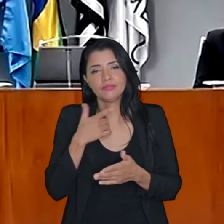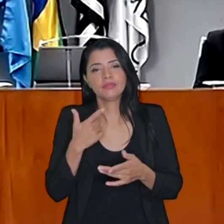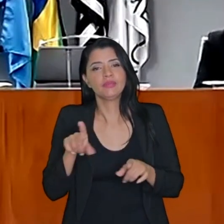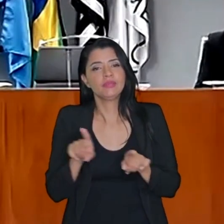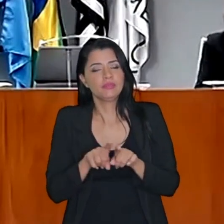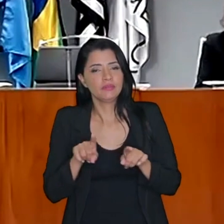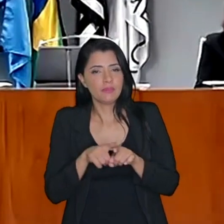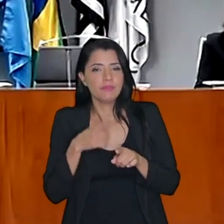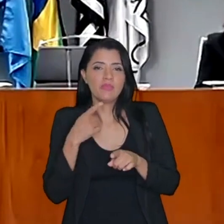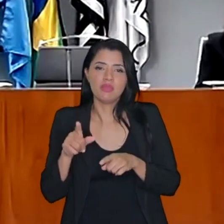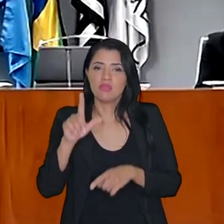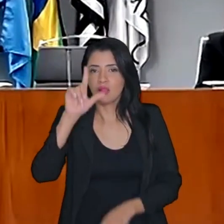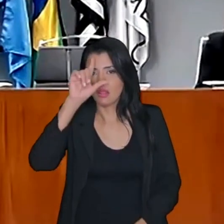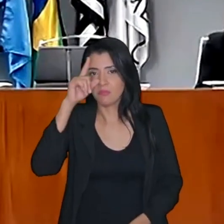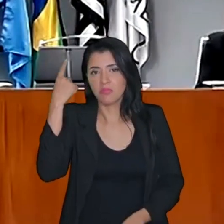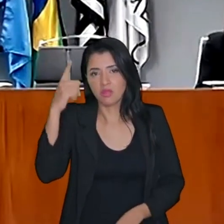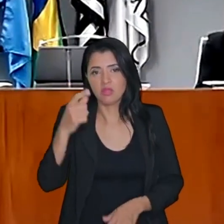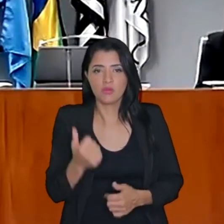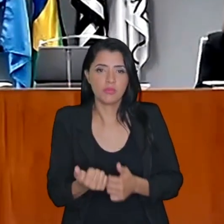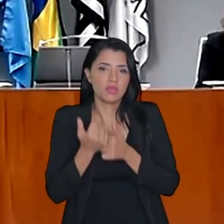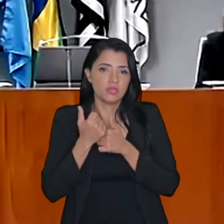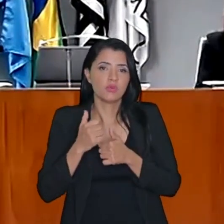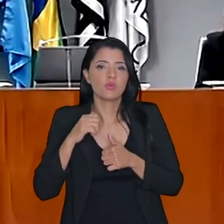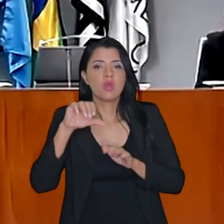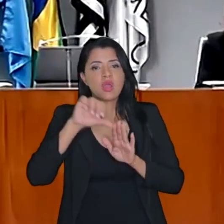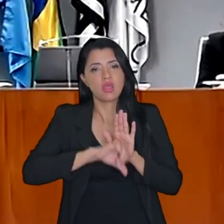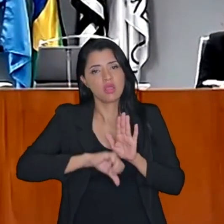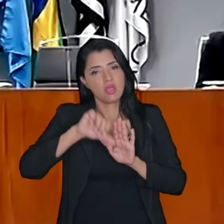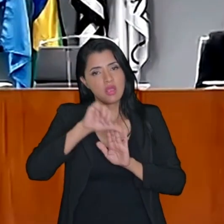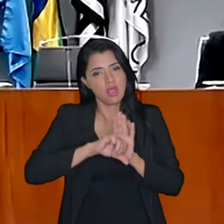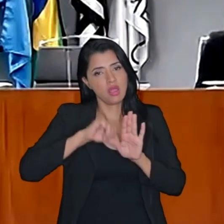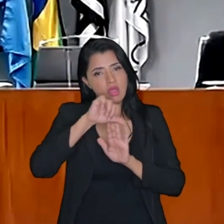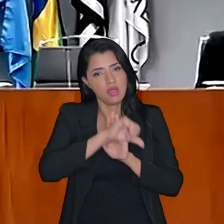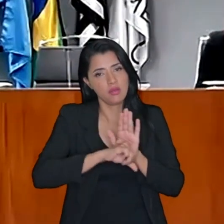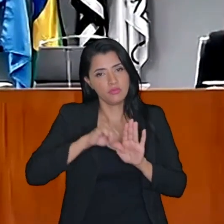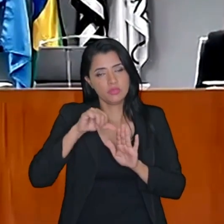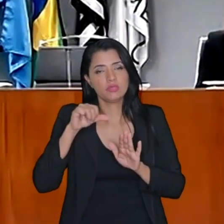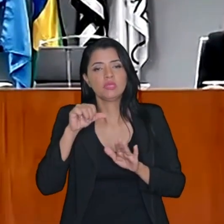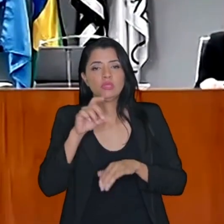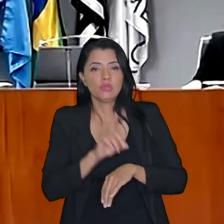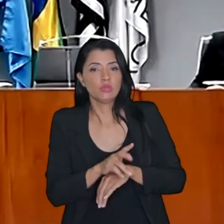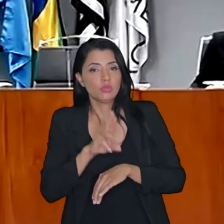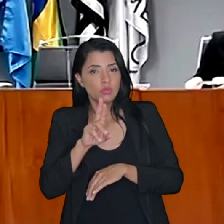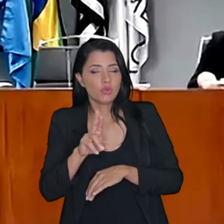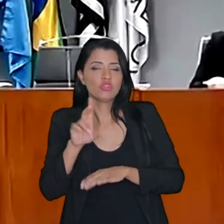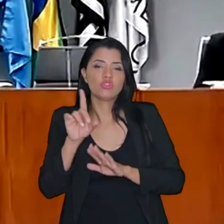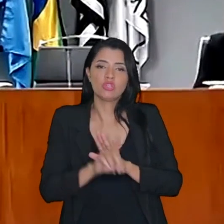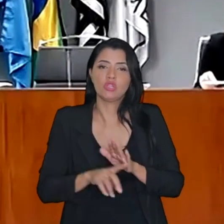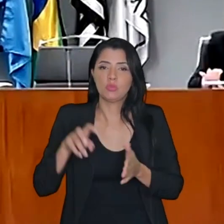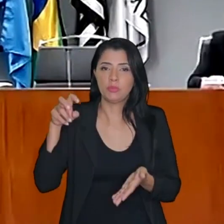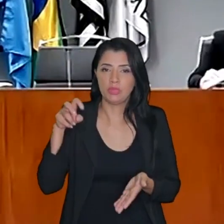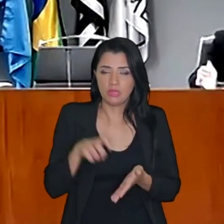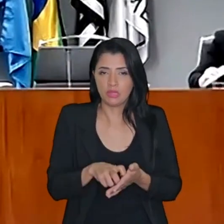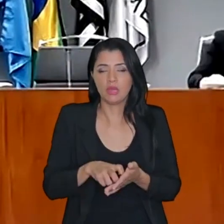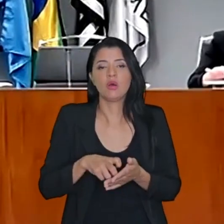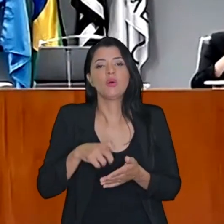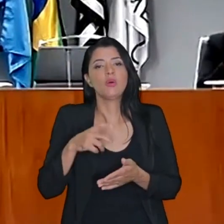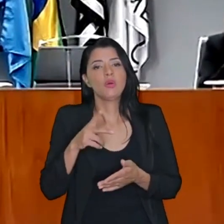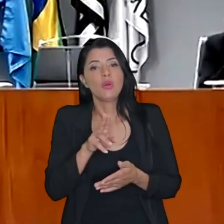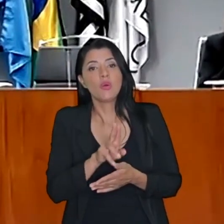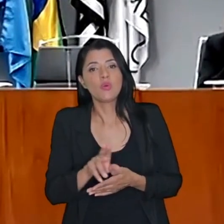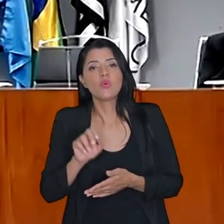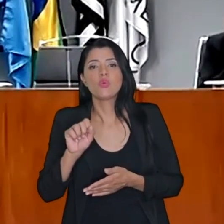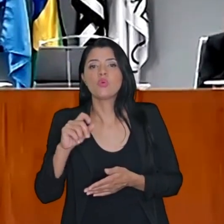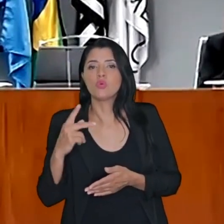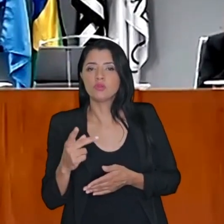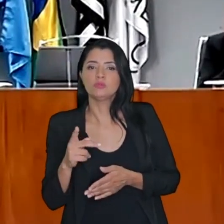de Augsburg, Alemanha, em cooperação com a CAPES. Doutora em Direito Penal pela Universidade de São Paulo, mestre em Direito pela Universidade Estadual